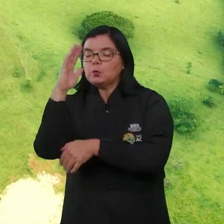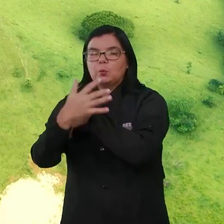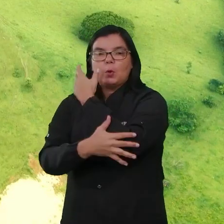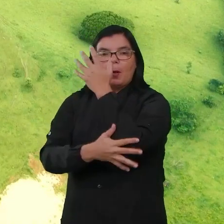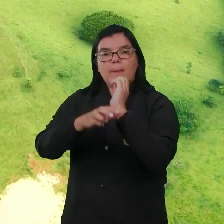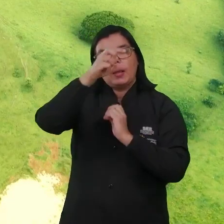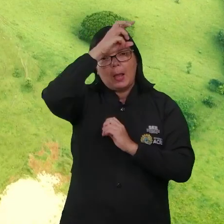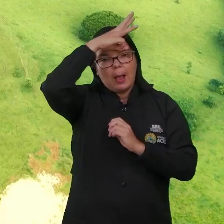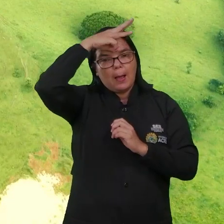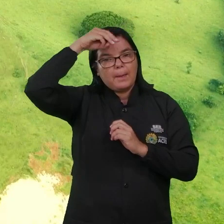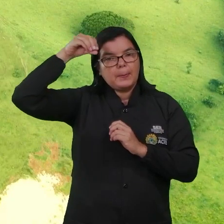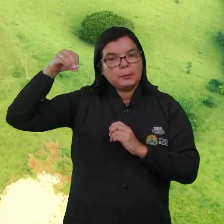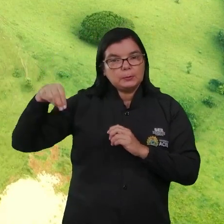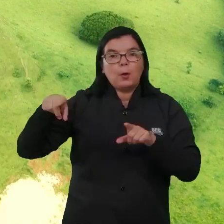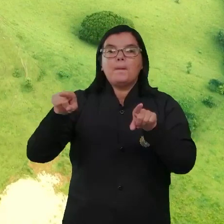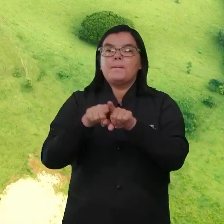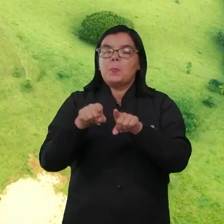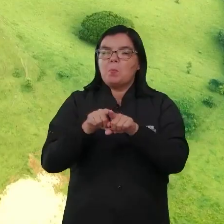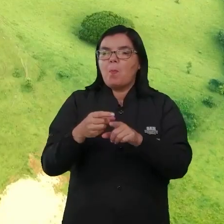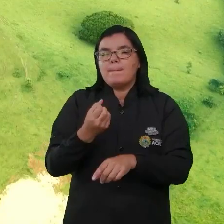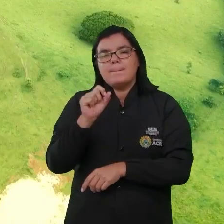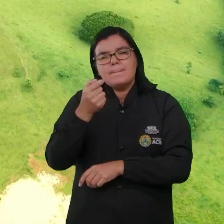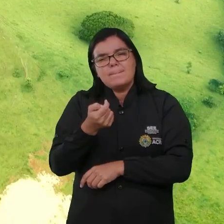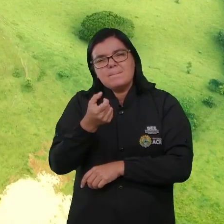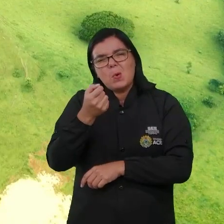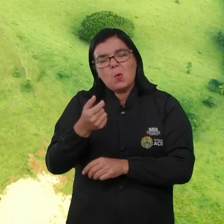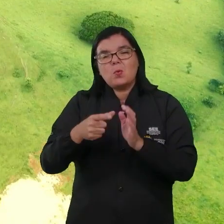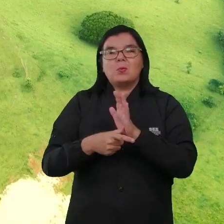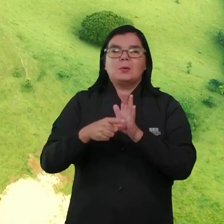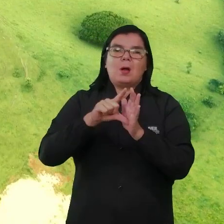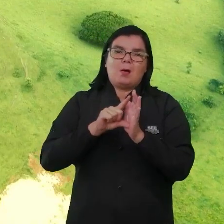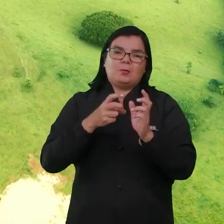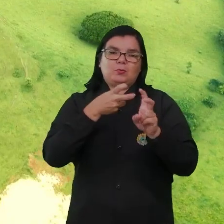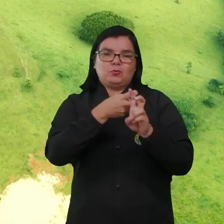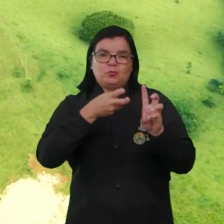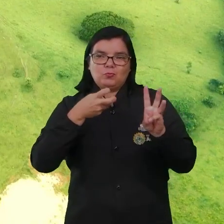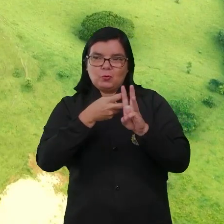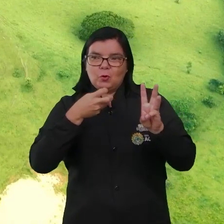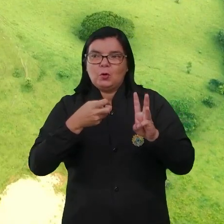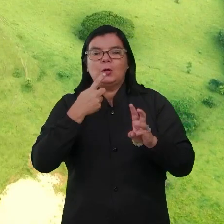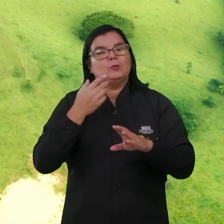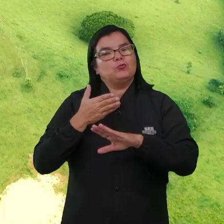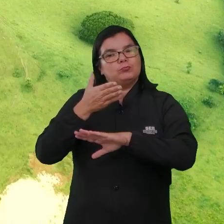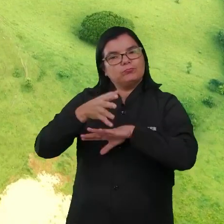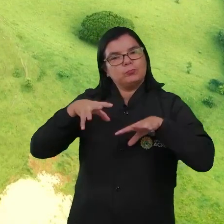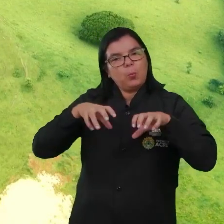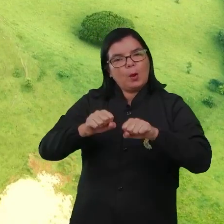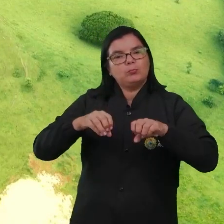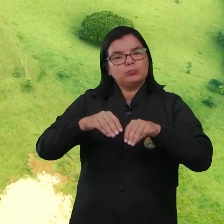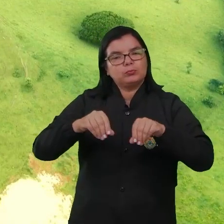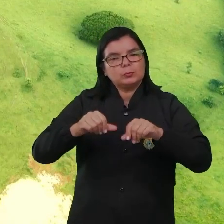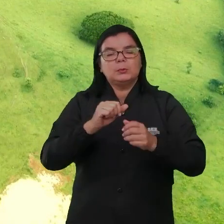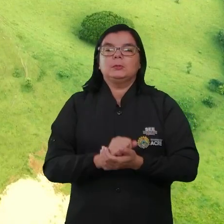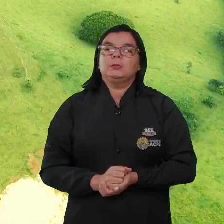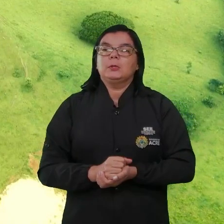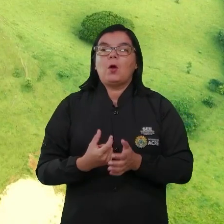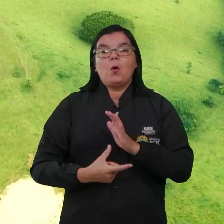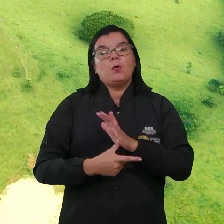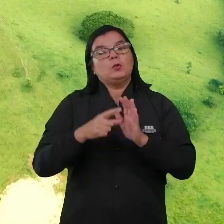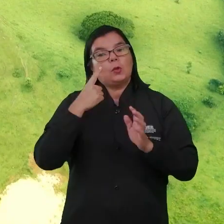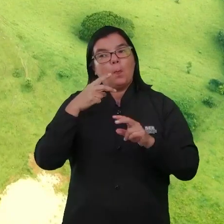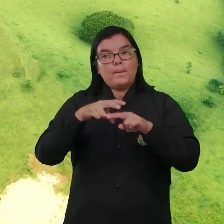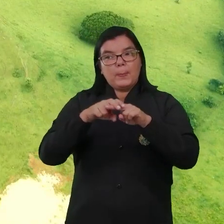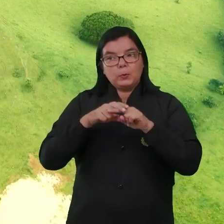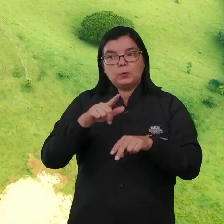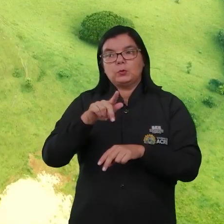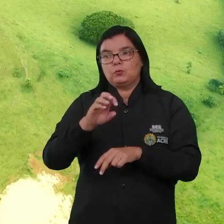floresta amazônica era pouco habitada antes do processo de colonização. Então, os geoglifos,